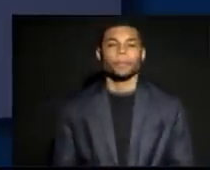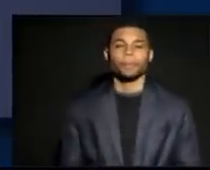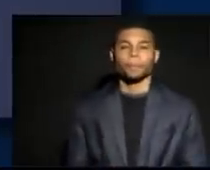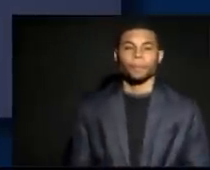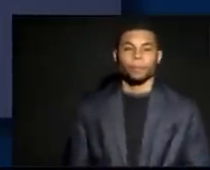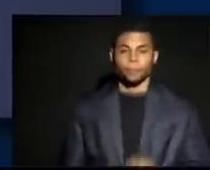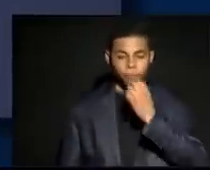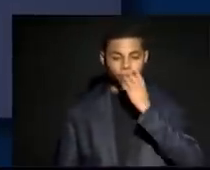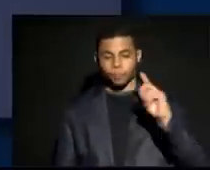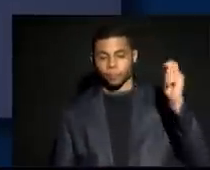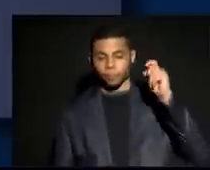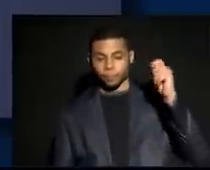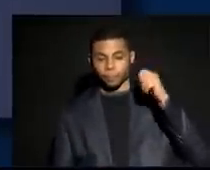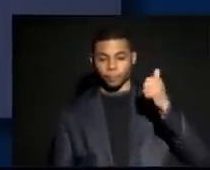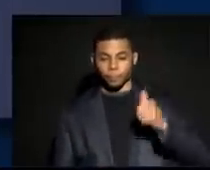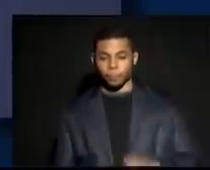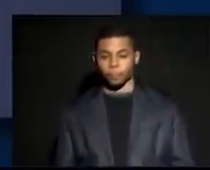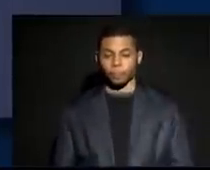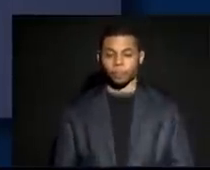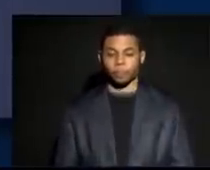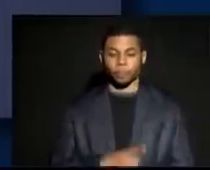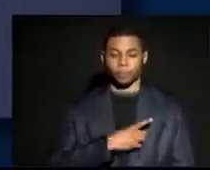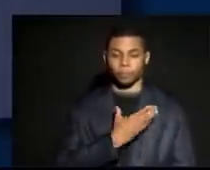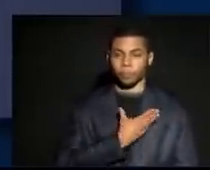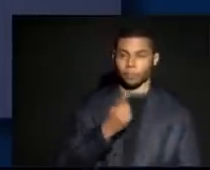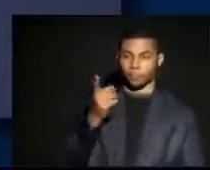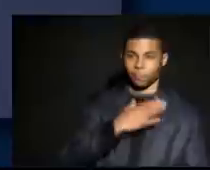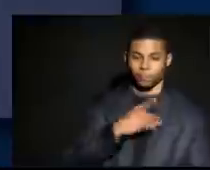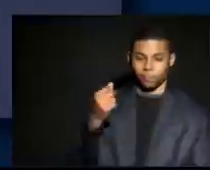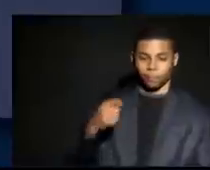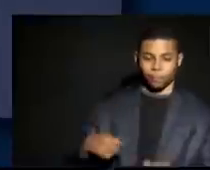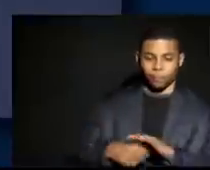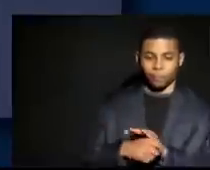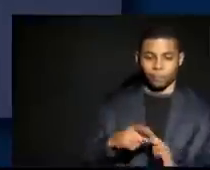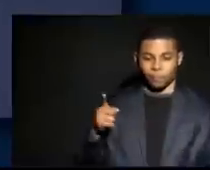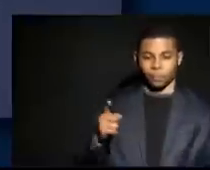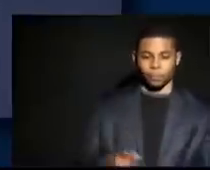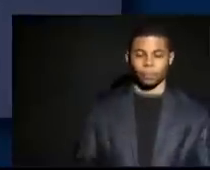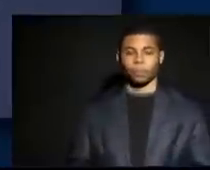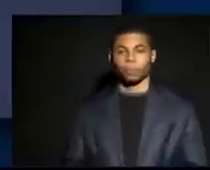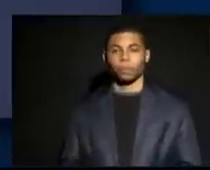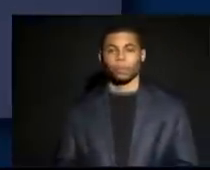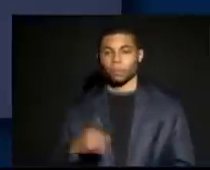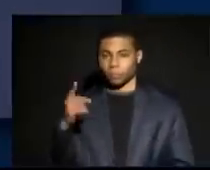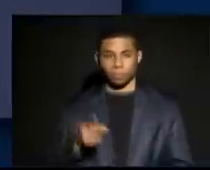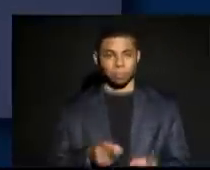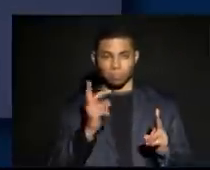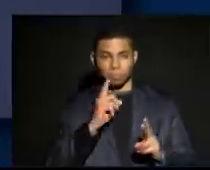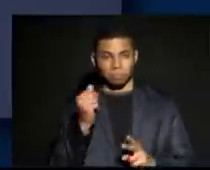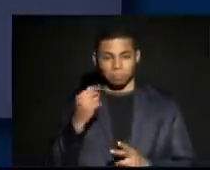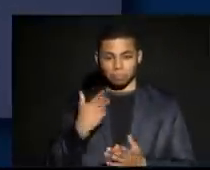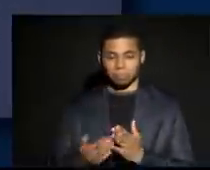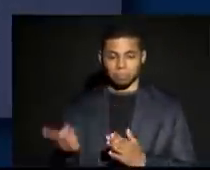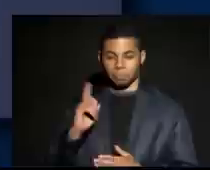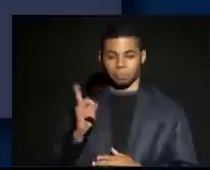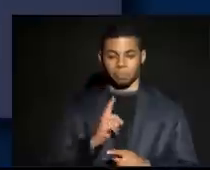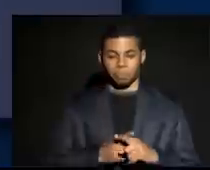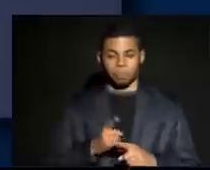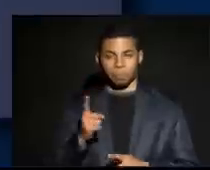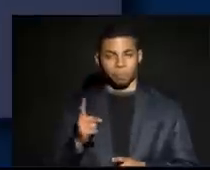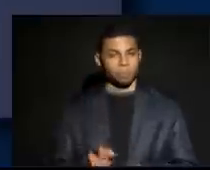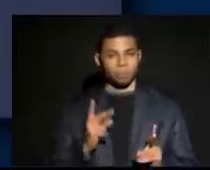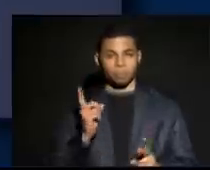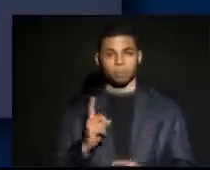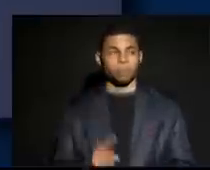tem um bom retorno eu investir do amigo meu aqui o que carrega aqui e não vende não perde ele nunca que já me